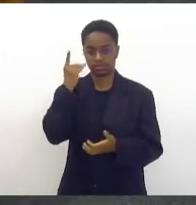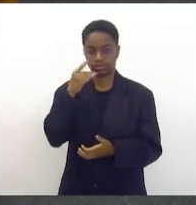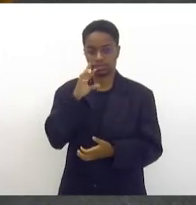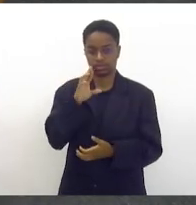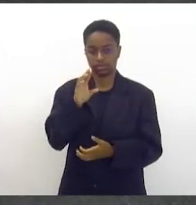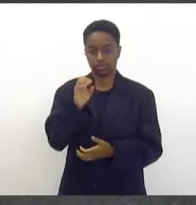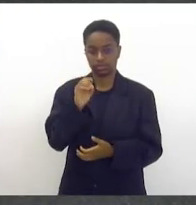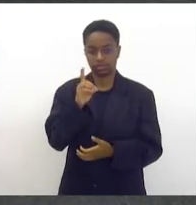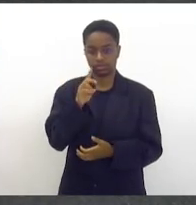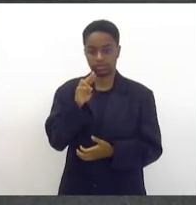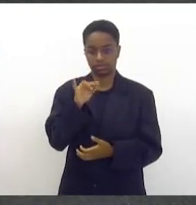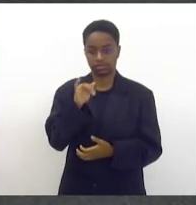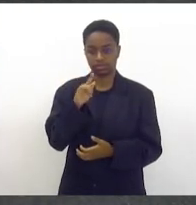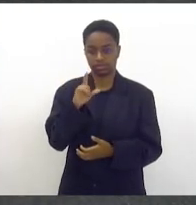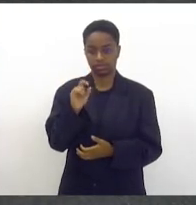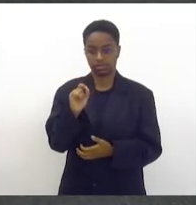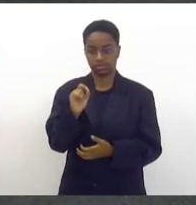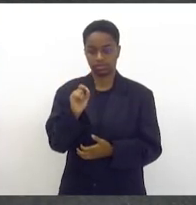deputado Rodrigo Amorim, por favor.